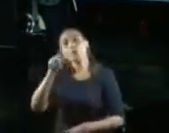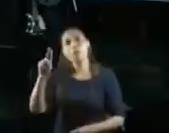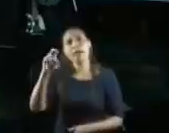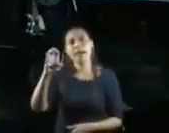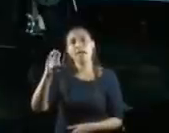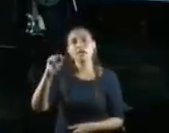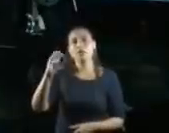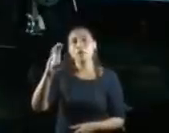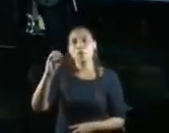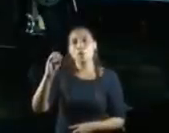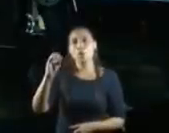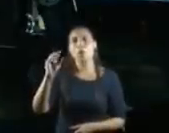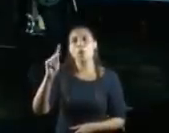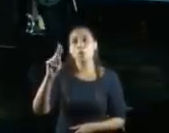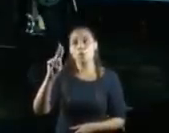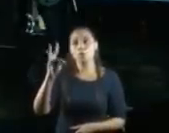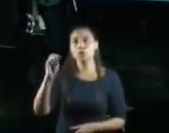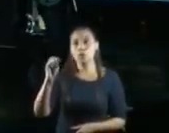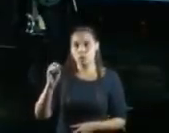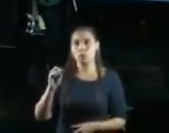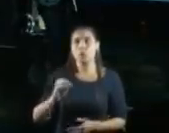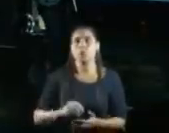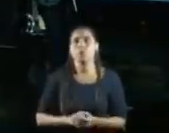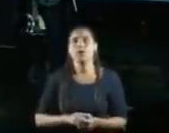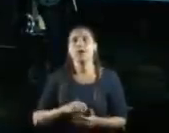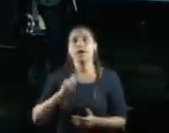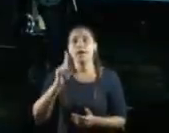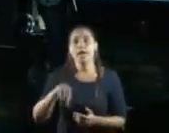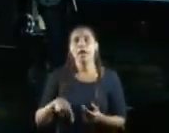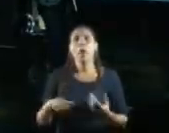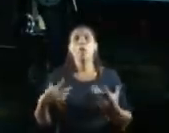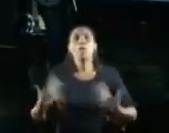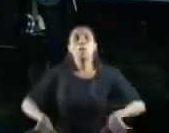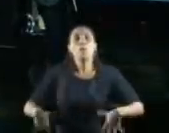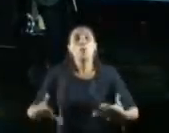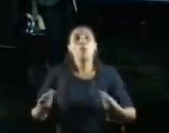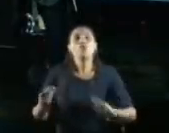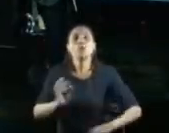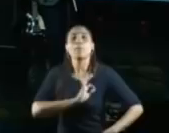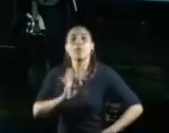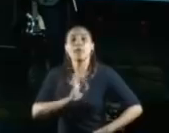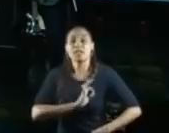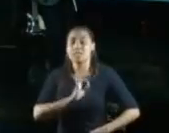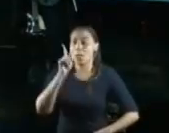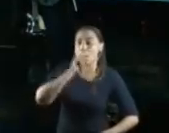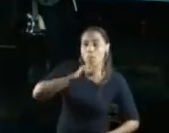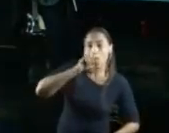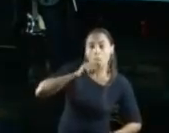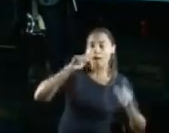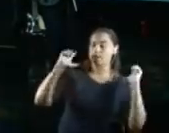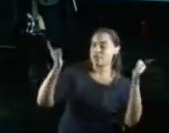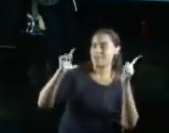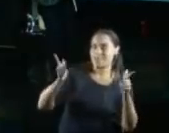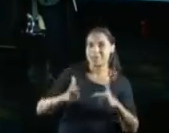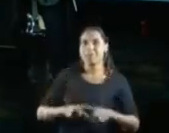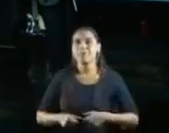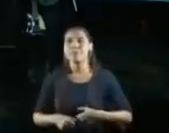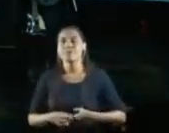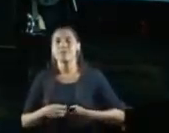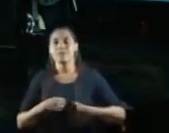Escorbuto, a banda, e a música é Mucha Policía, Pouca Diversão.